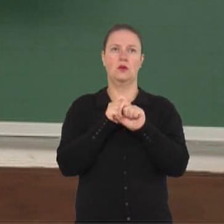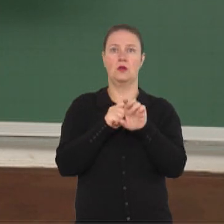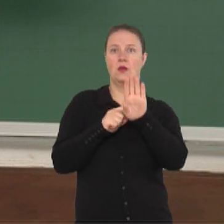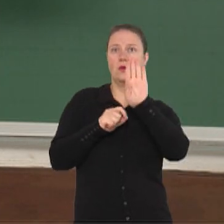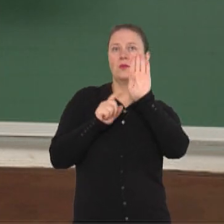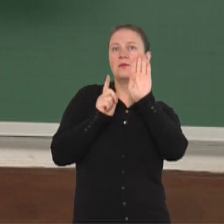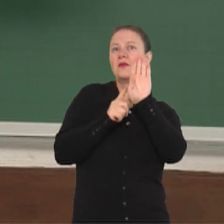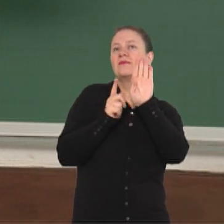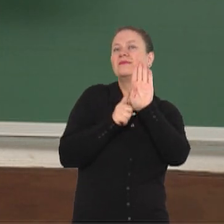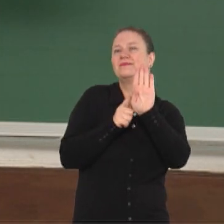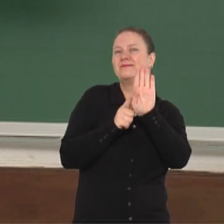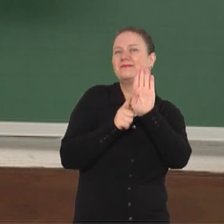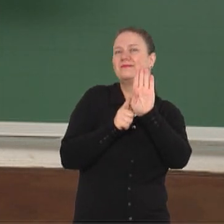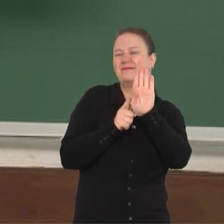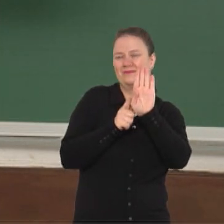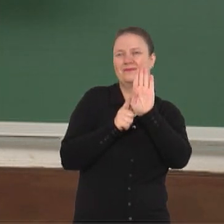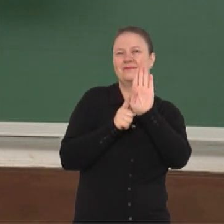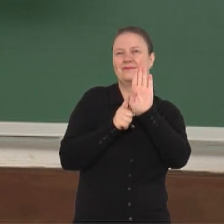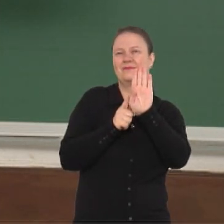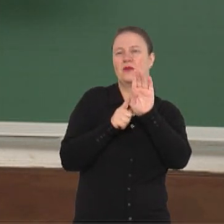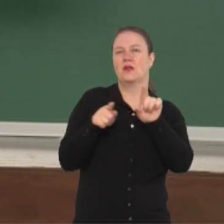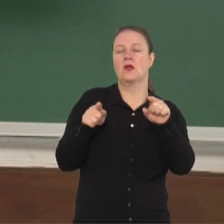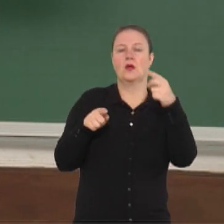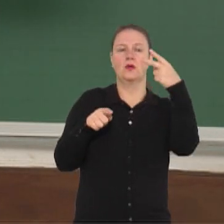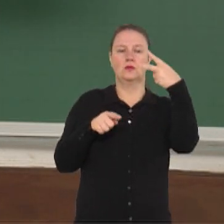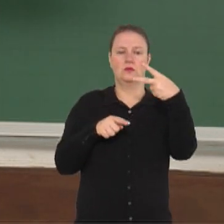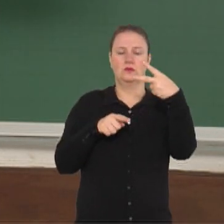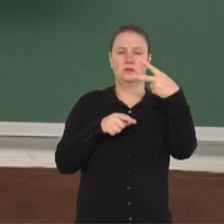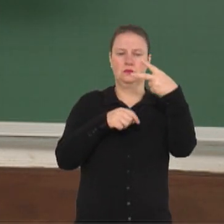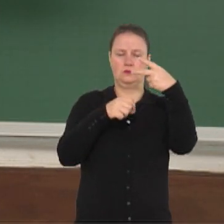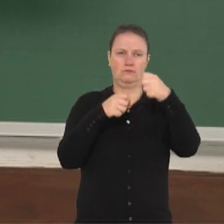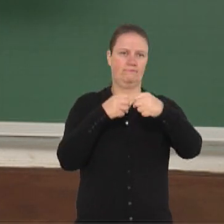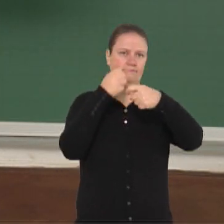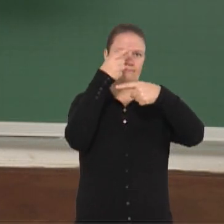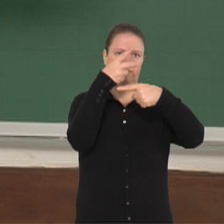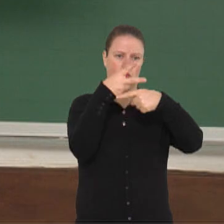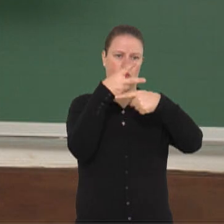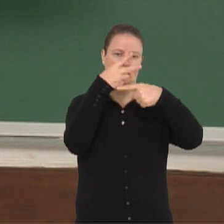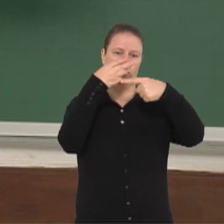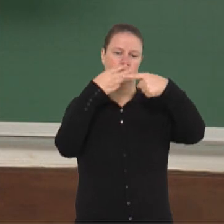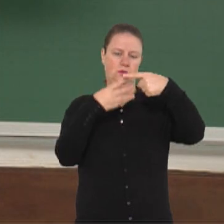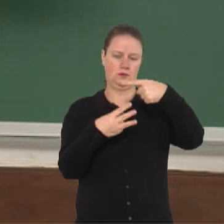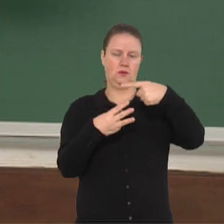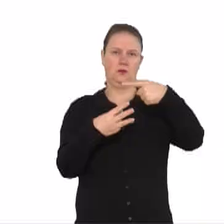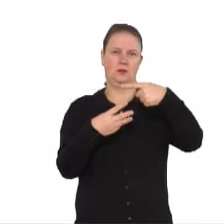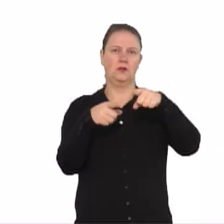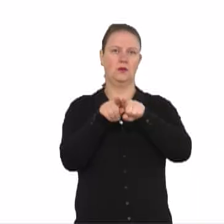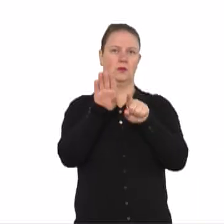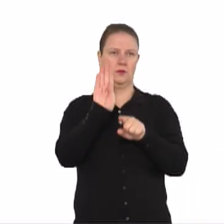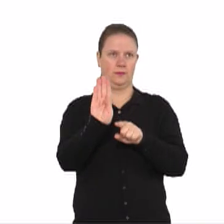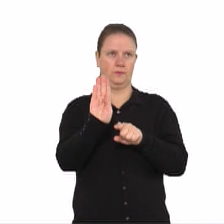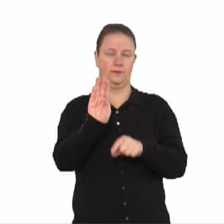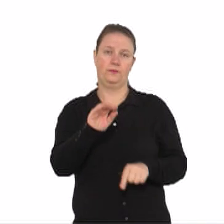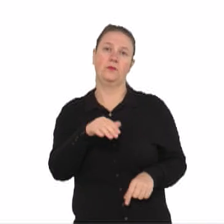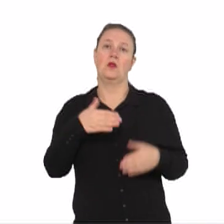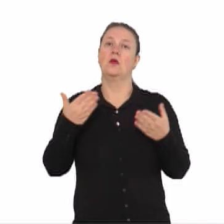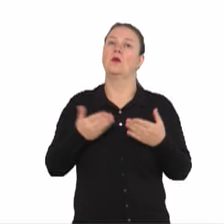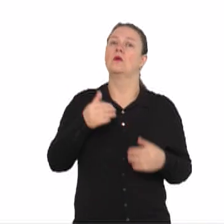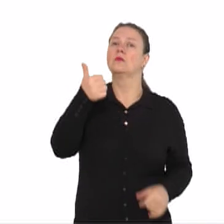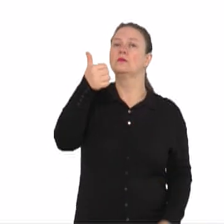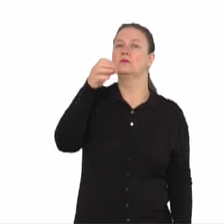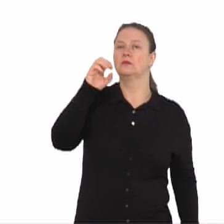Olha só o termo aqui, é o termo de x. Então, ele é o coeficiente B. O 100 é o coeficiente